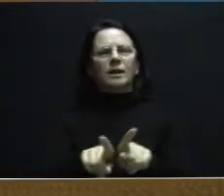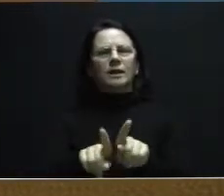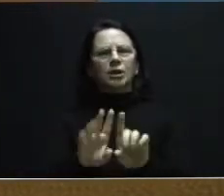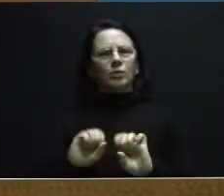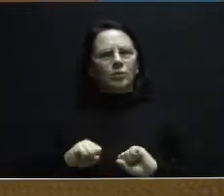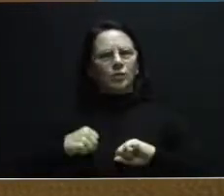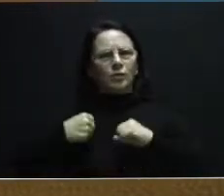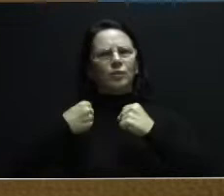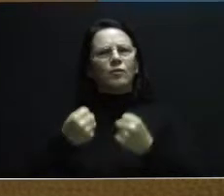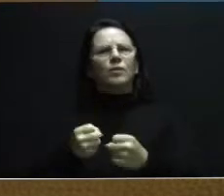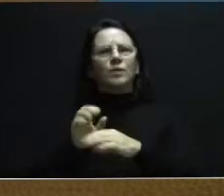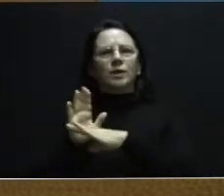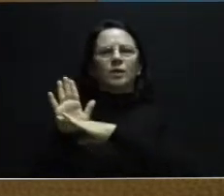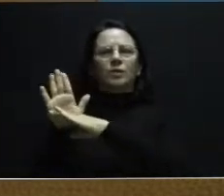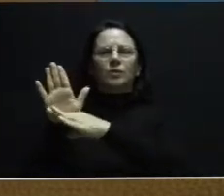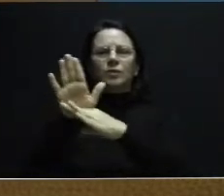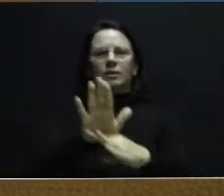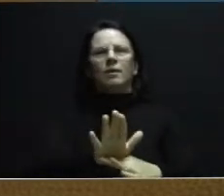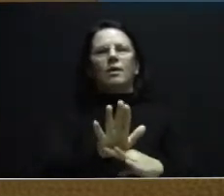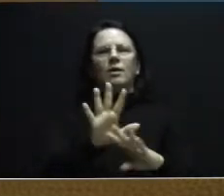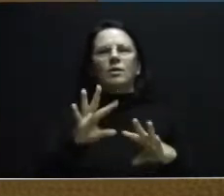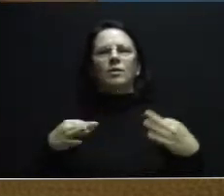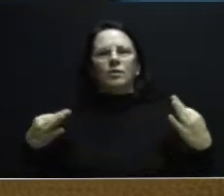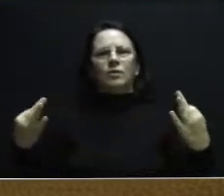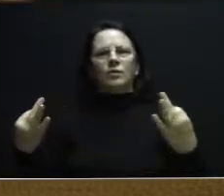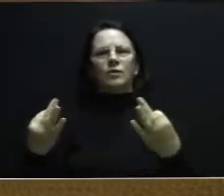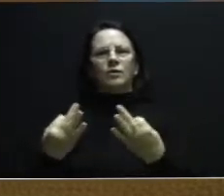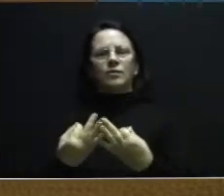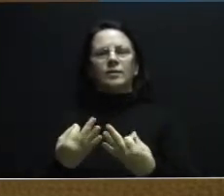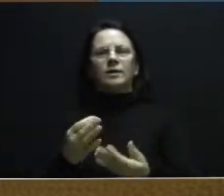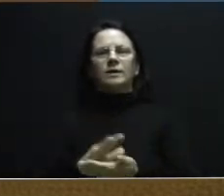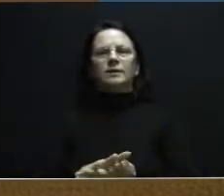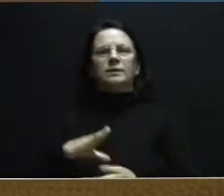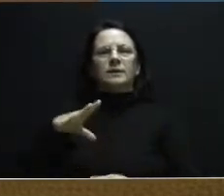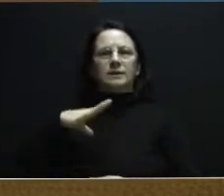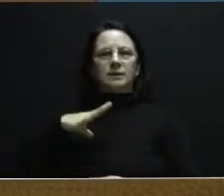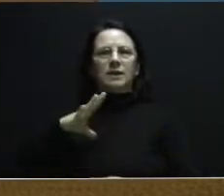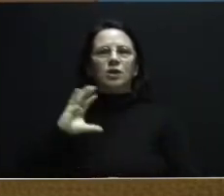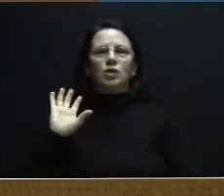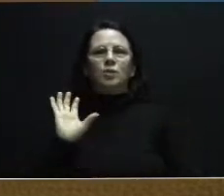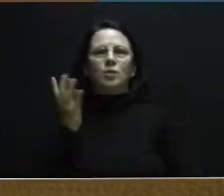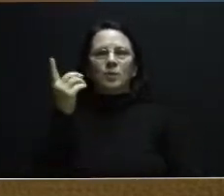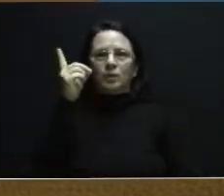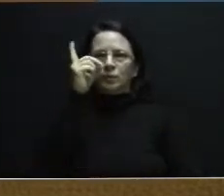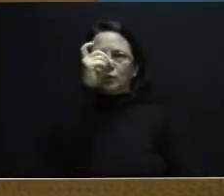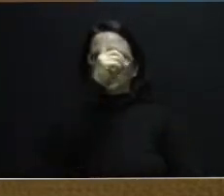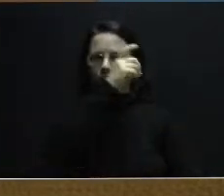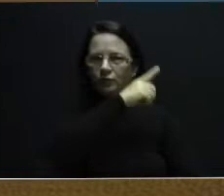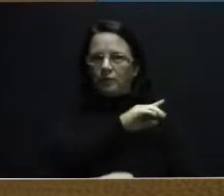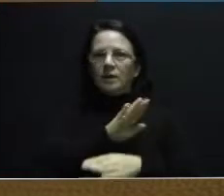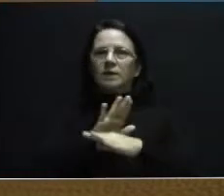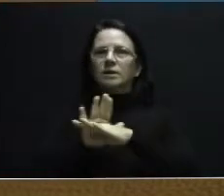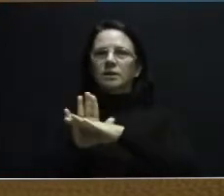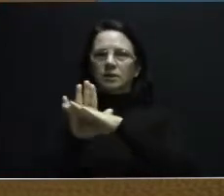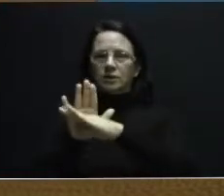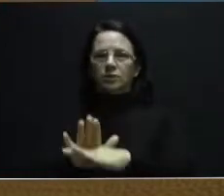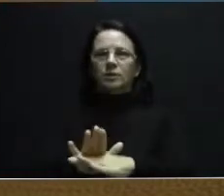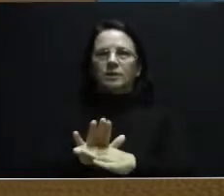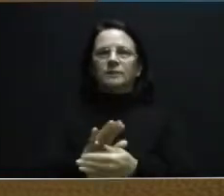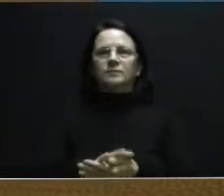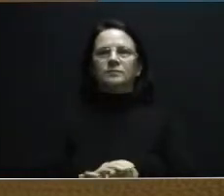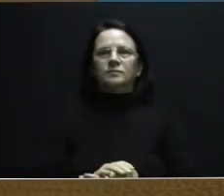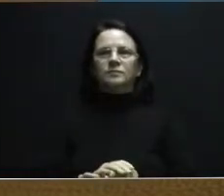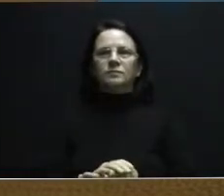de colaborar com todas as famílias da cidade que passam por momentos difíceis. Como não poderia ser de